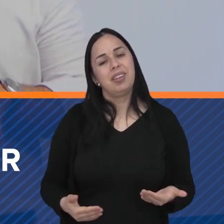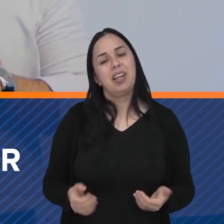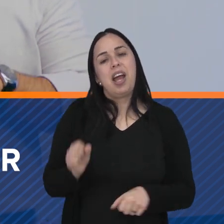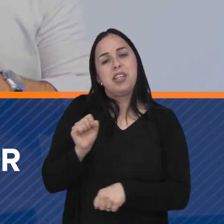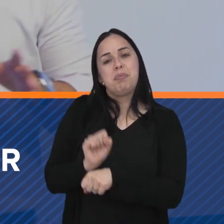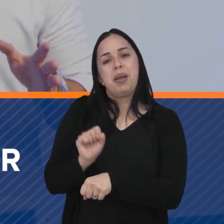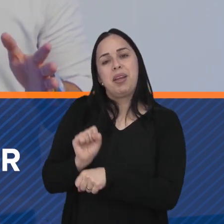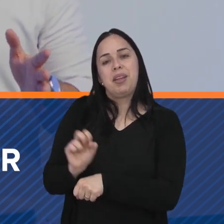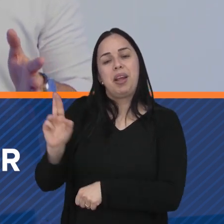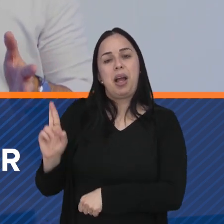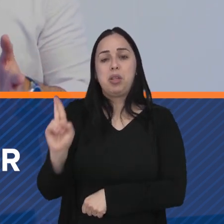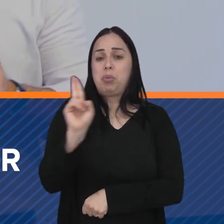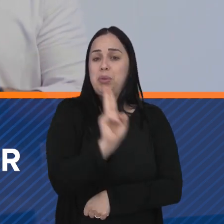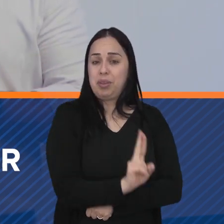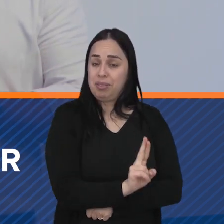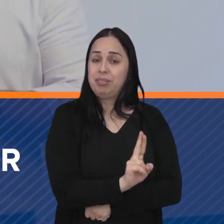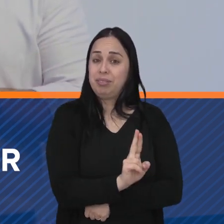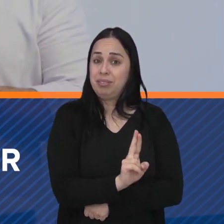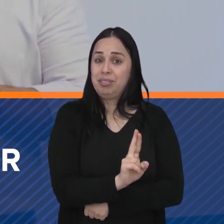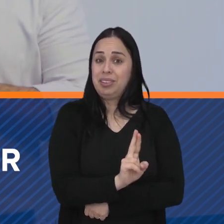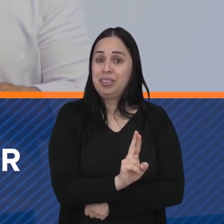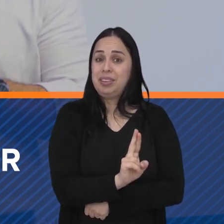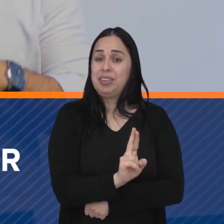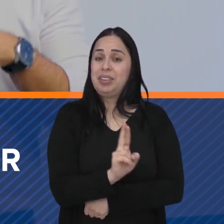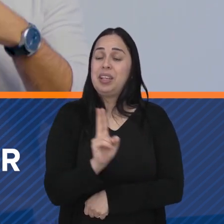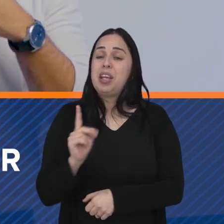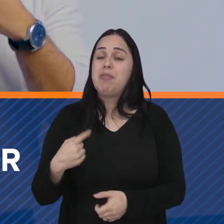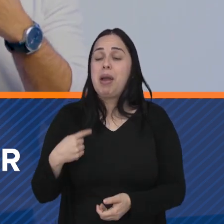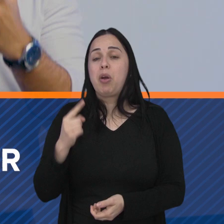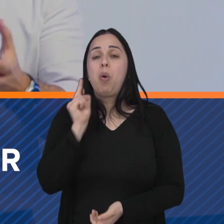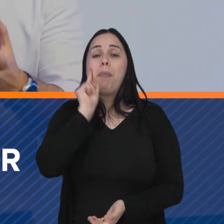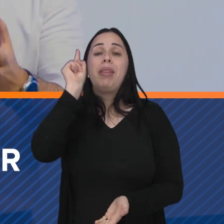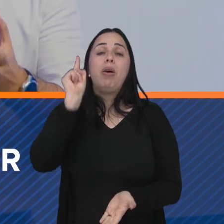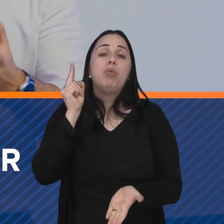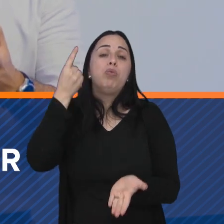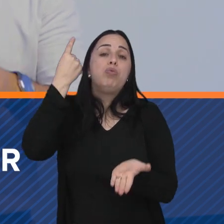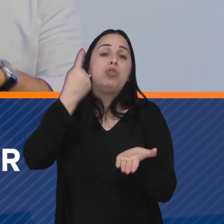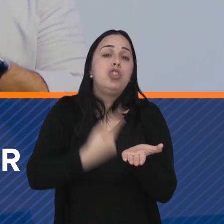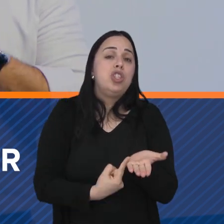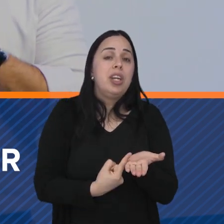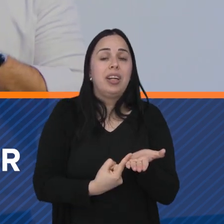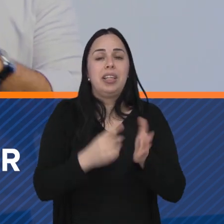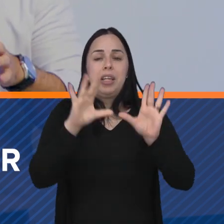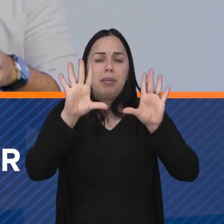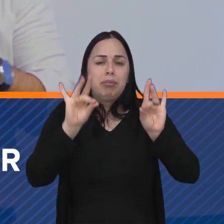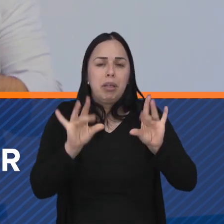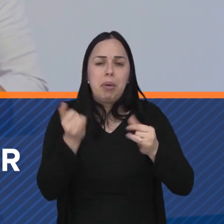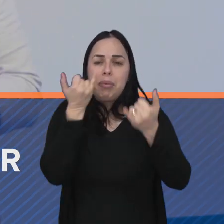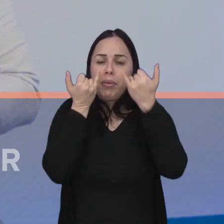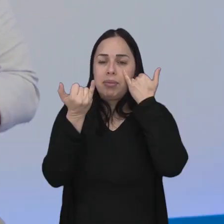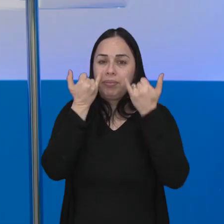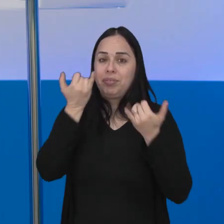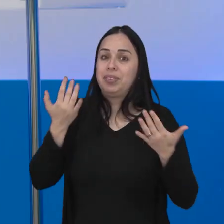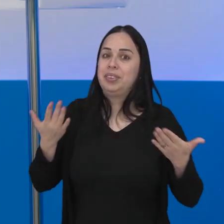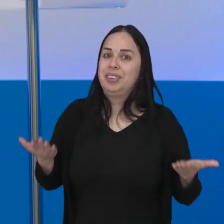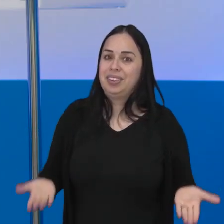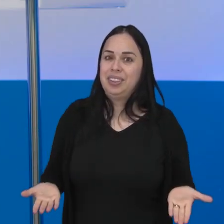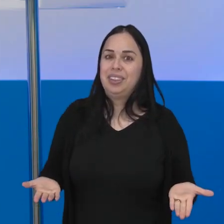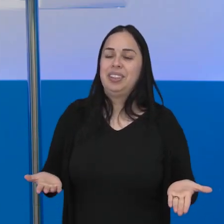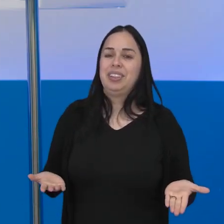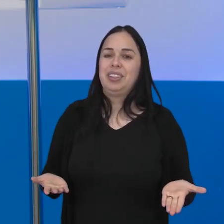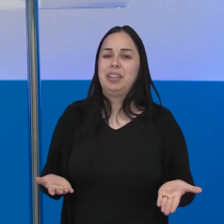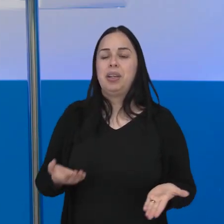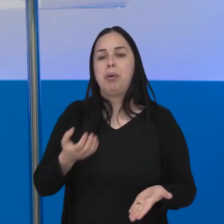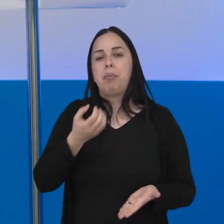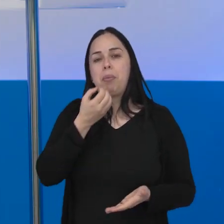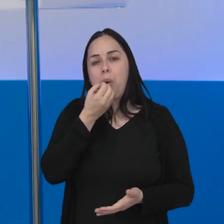visiteacâmara@câmarasjc.sp.gov.br. Aí é só esperar para a nossa equipe responsável, viu? Que ela vai entrar em contato e passar todos os detalhes. Então